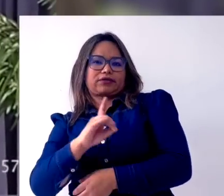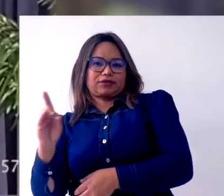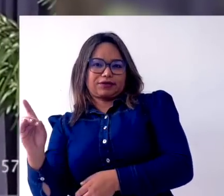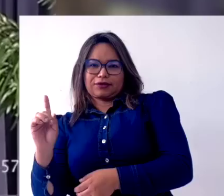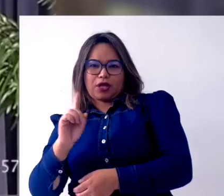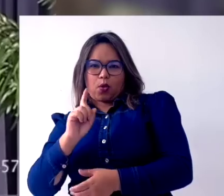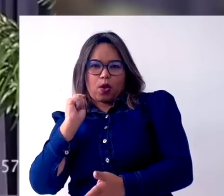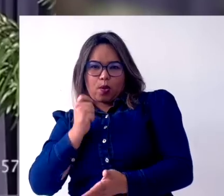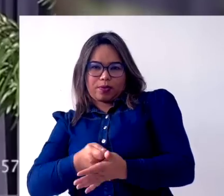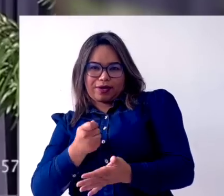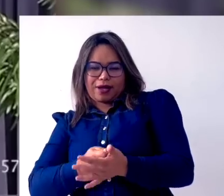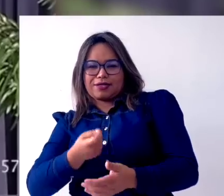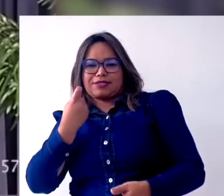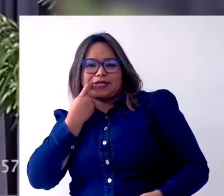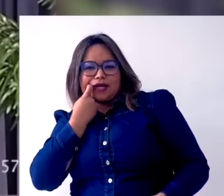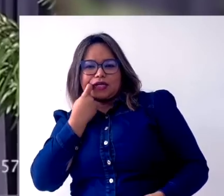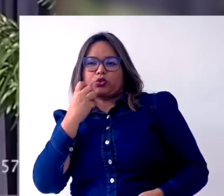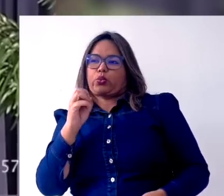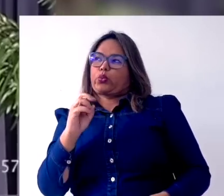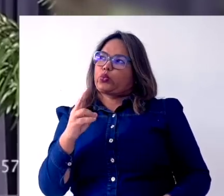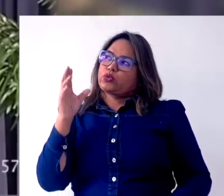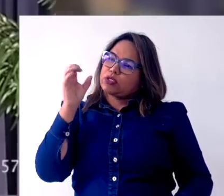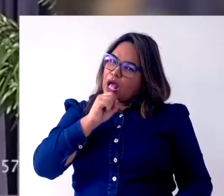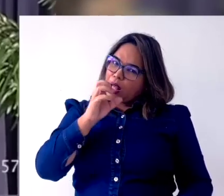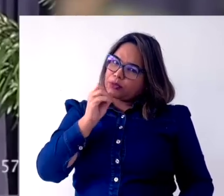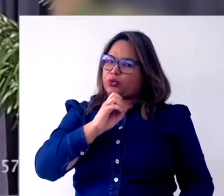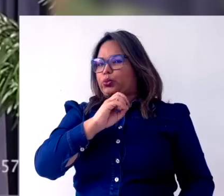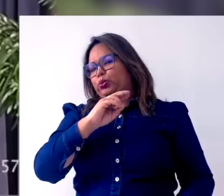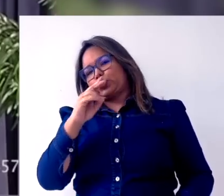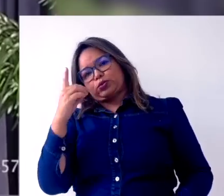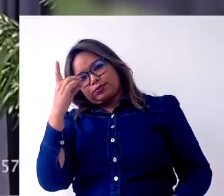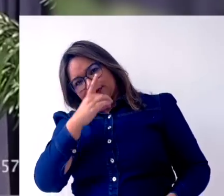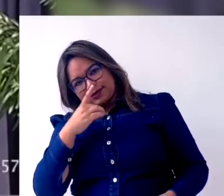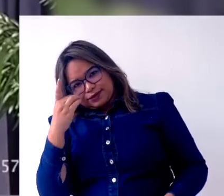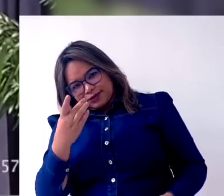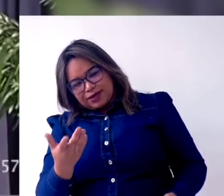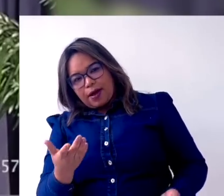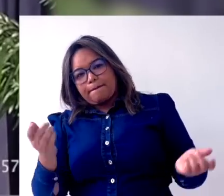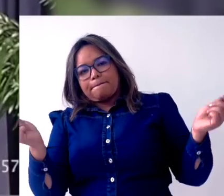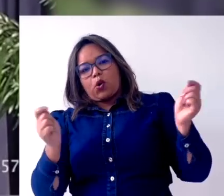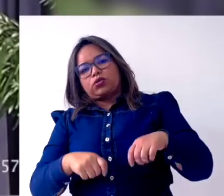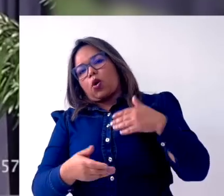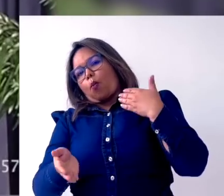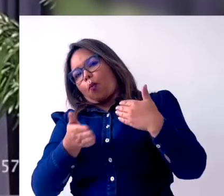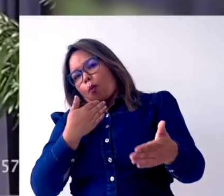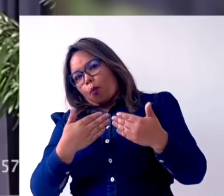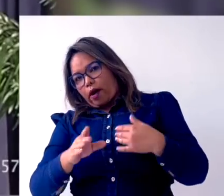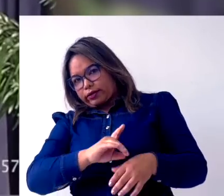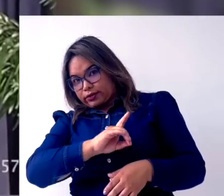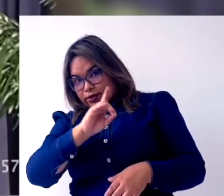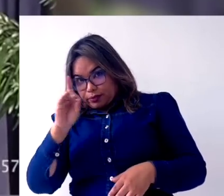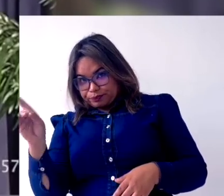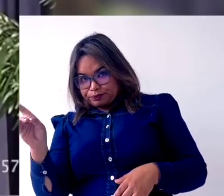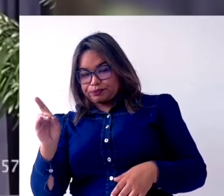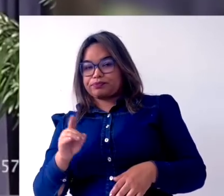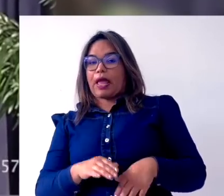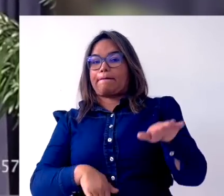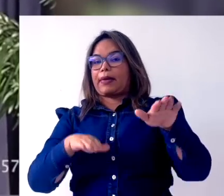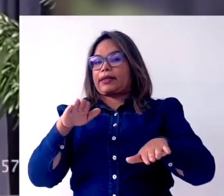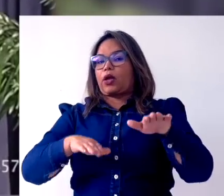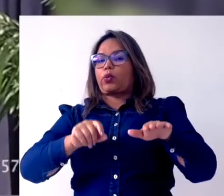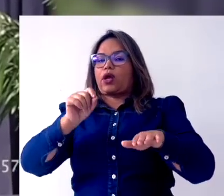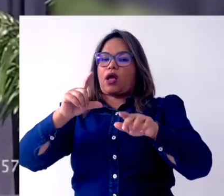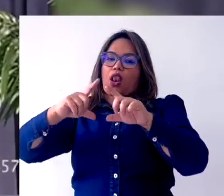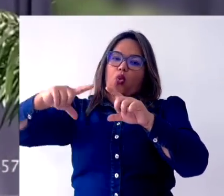que acontecer numa sexta-feira, ou num sábado, ou num domingo. A Páscoa podia acontecer em qualquer dia, a depender da fase da